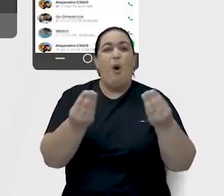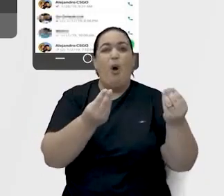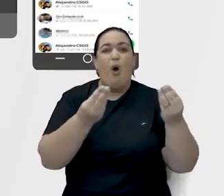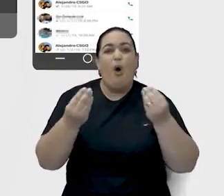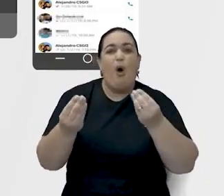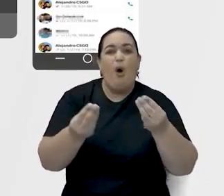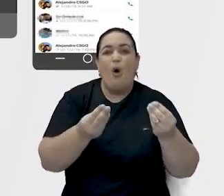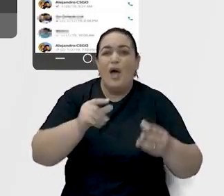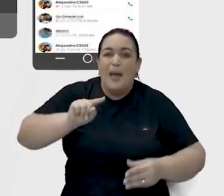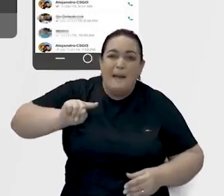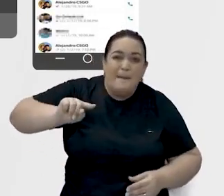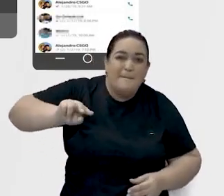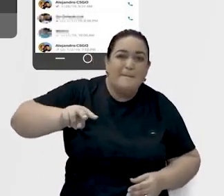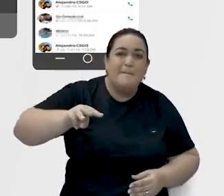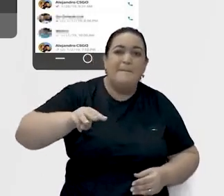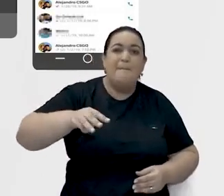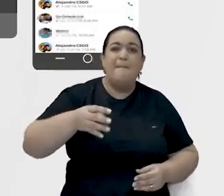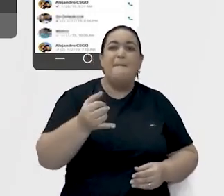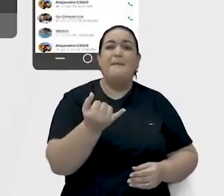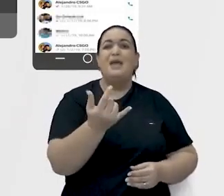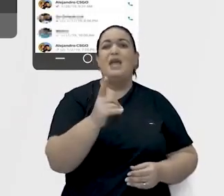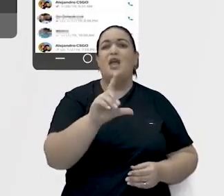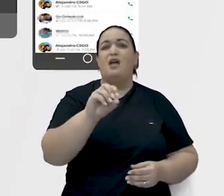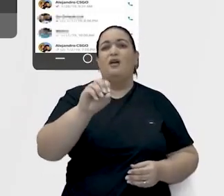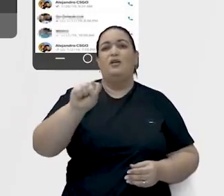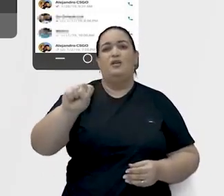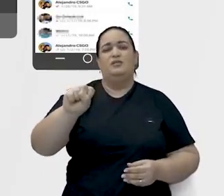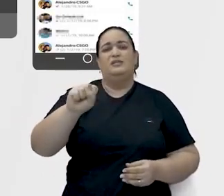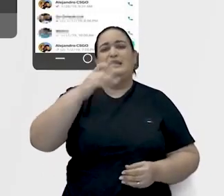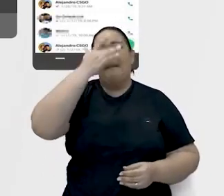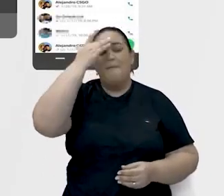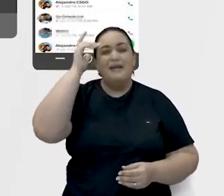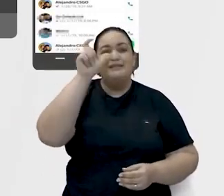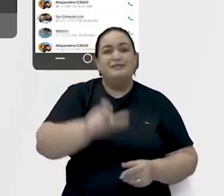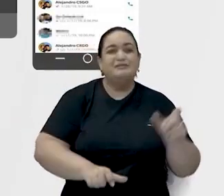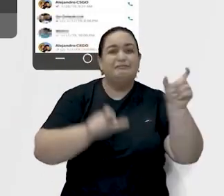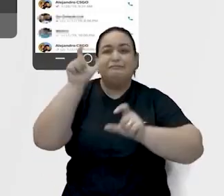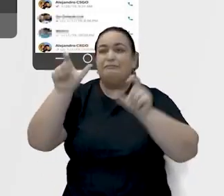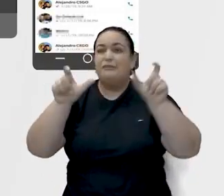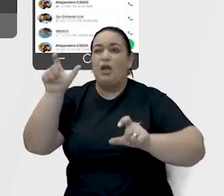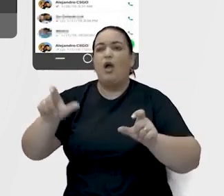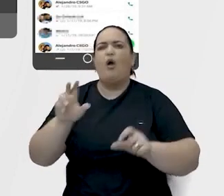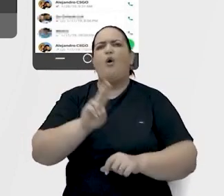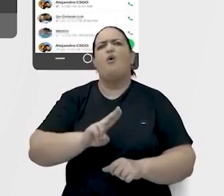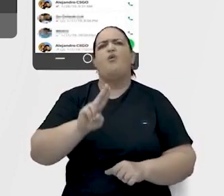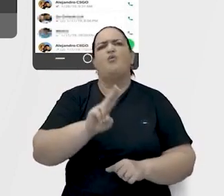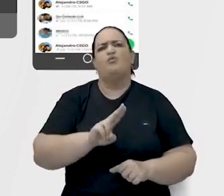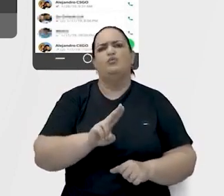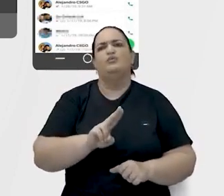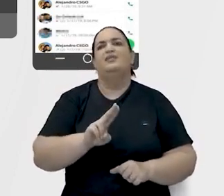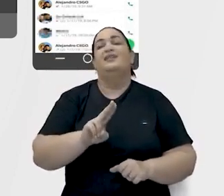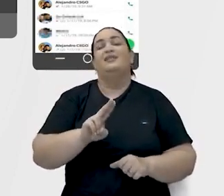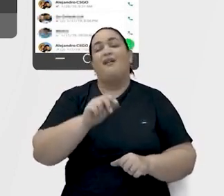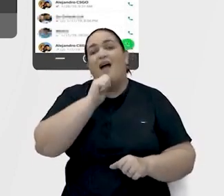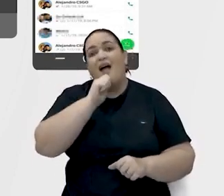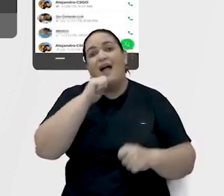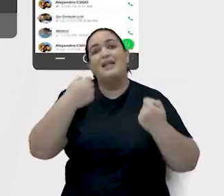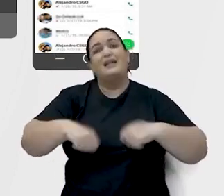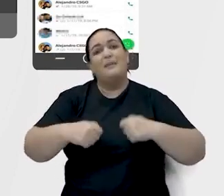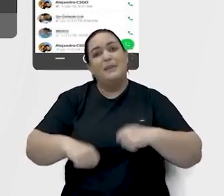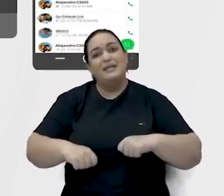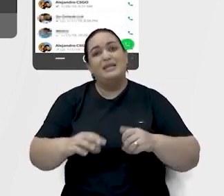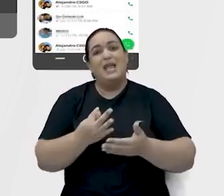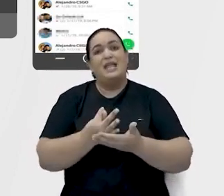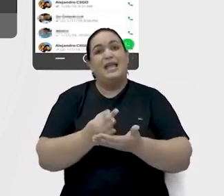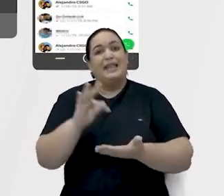são publicados por segundo, então a ferramenta ainda tem muito que se adaptar para levar em